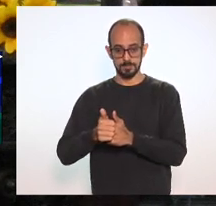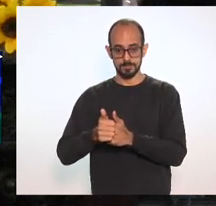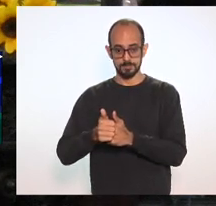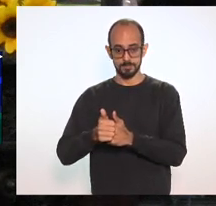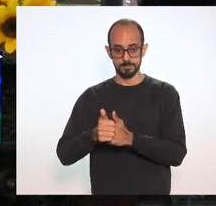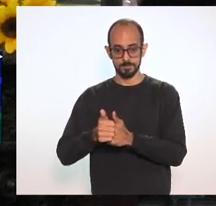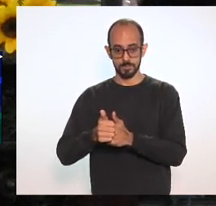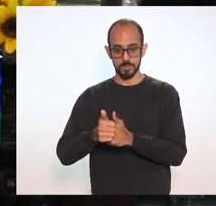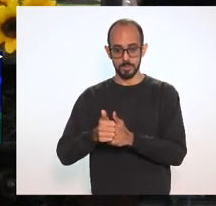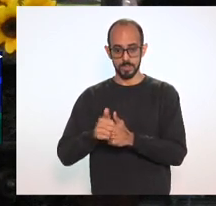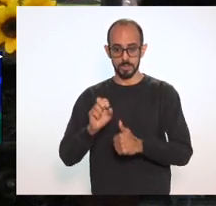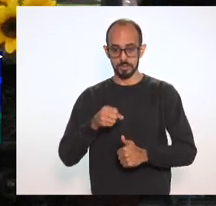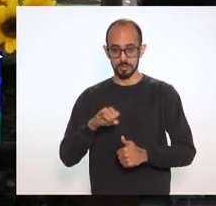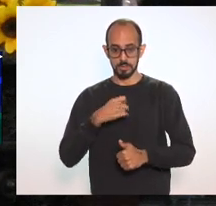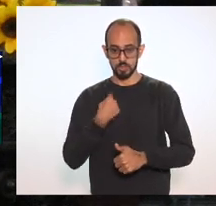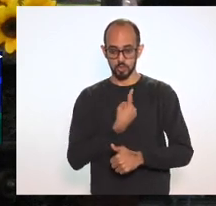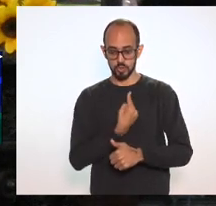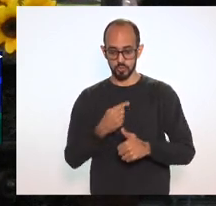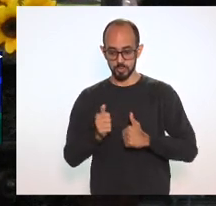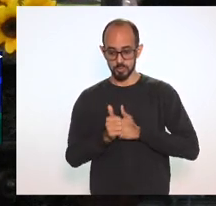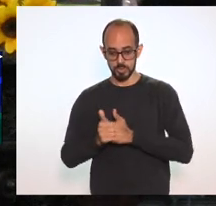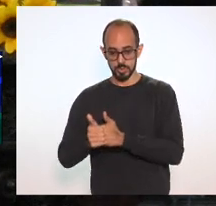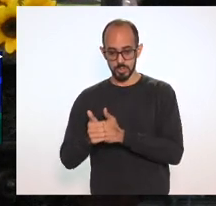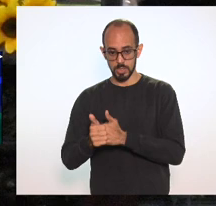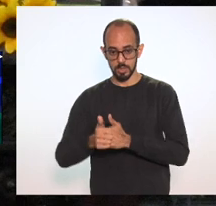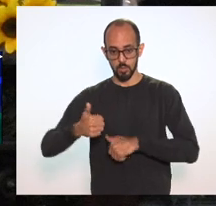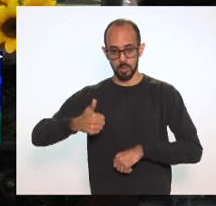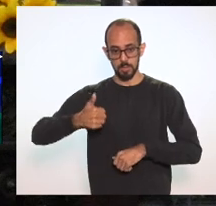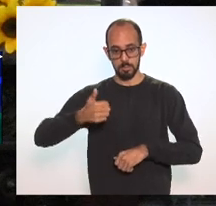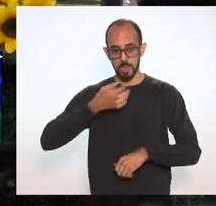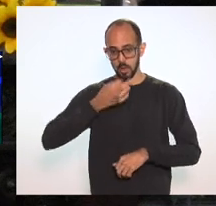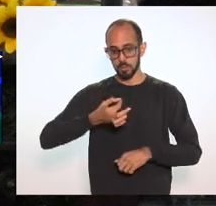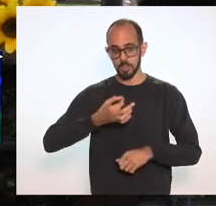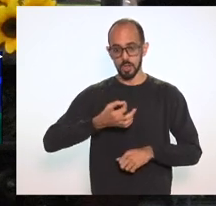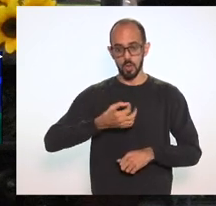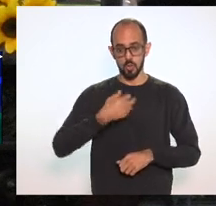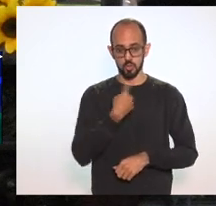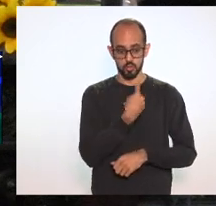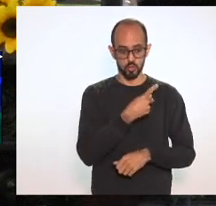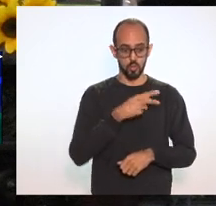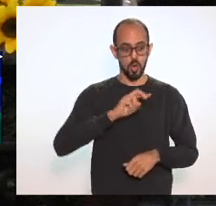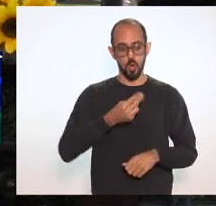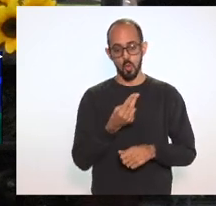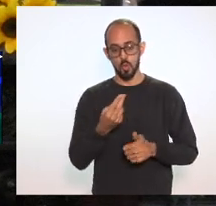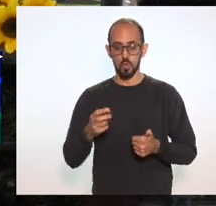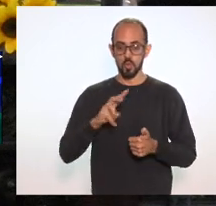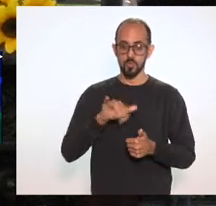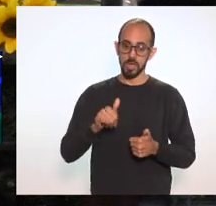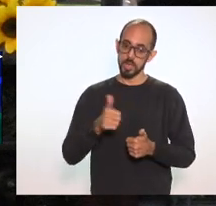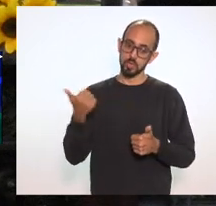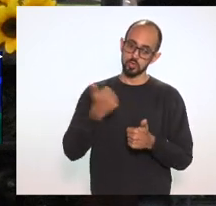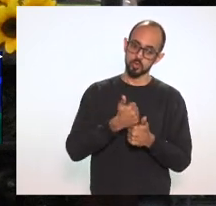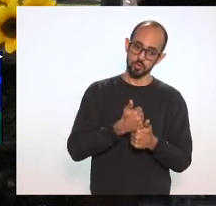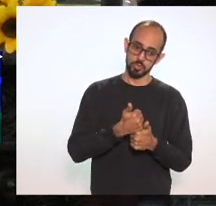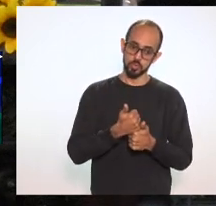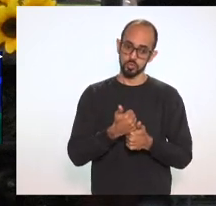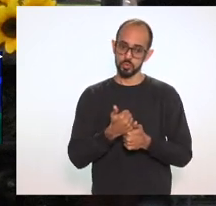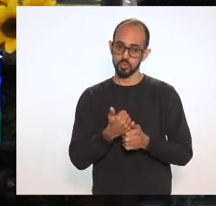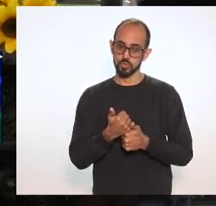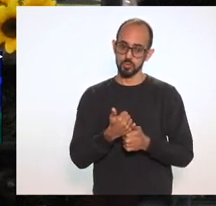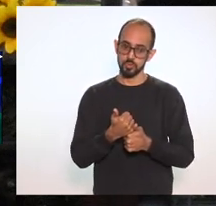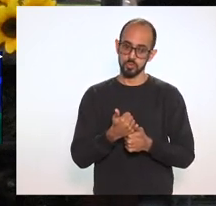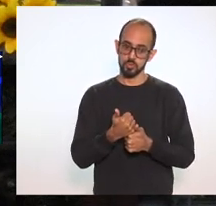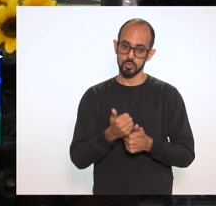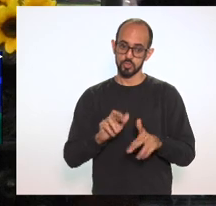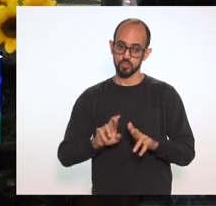vamos seguir em qual a primeira posição de vossa excelência ou se vamos seguir no substantivo de ver gente